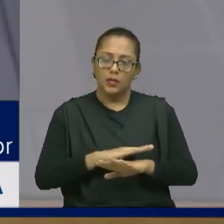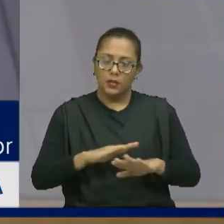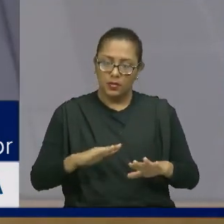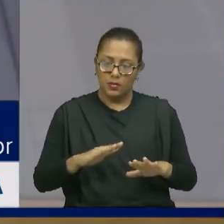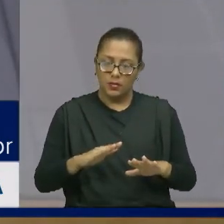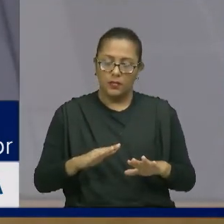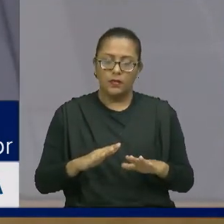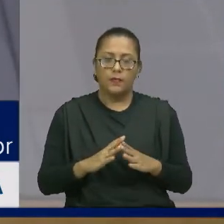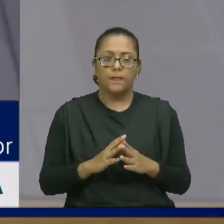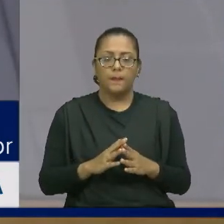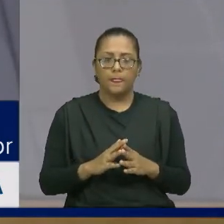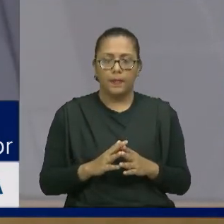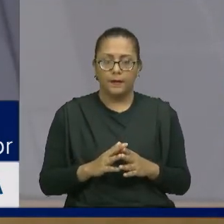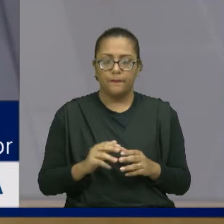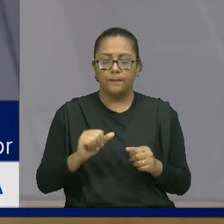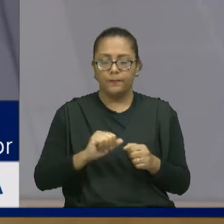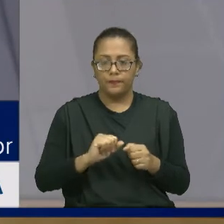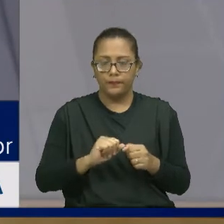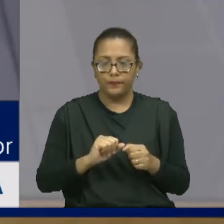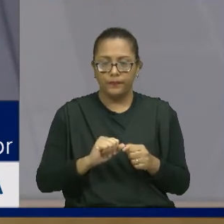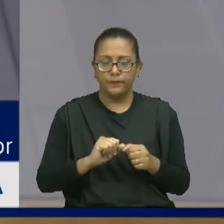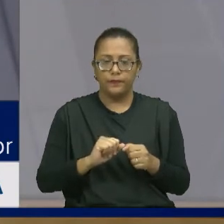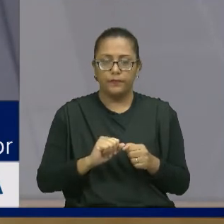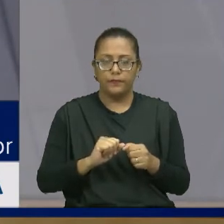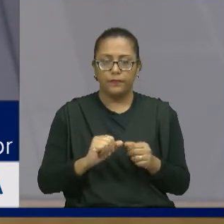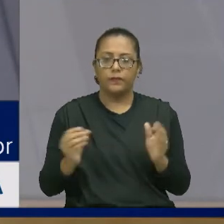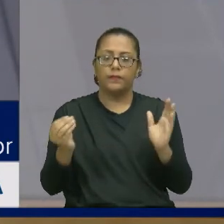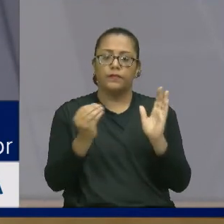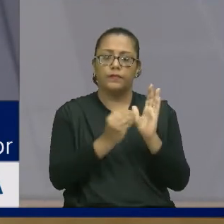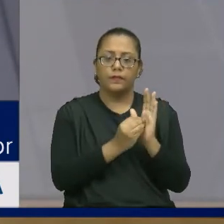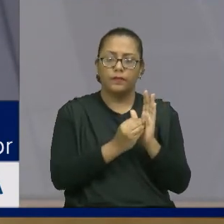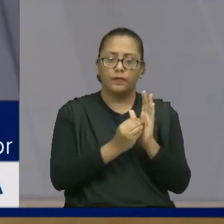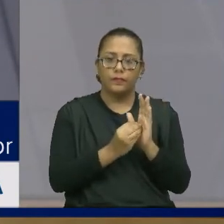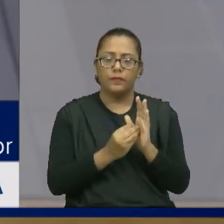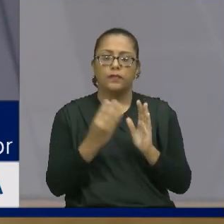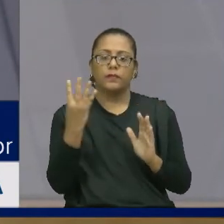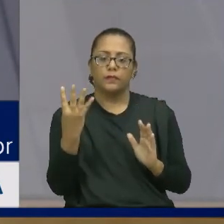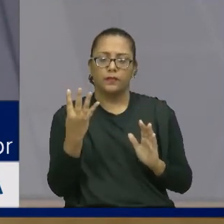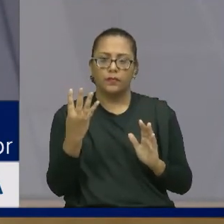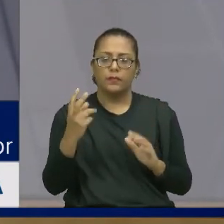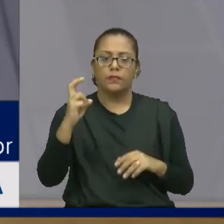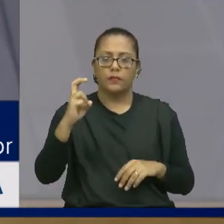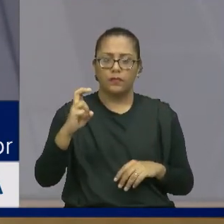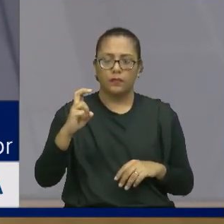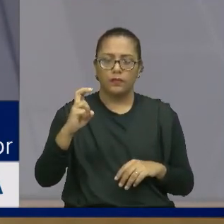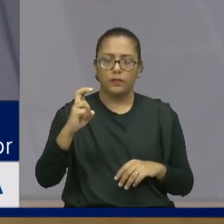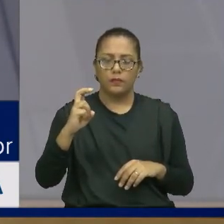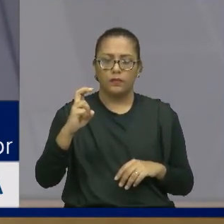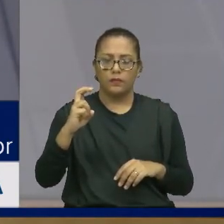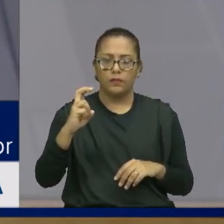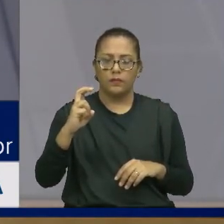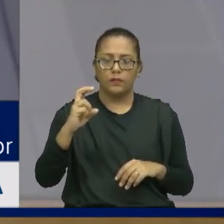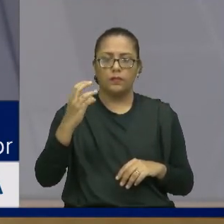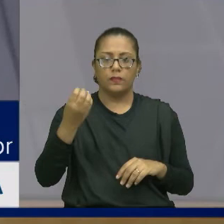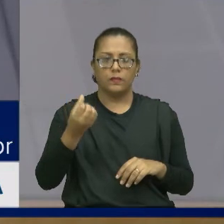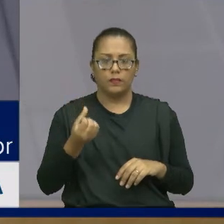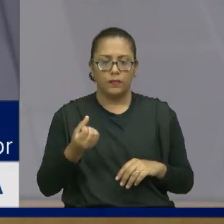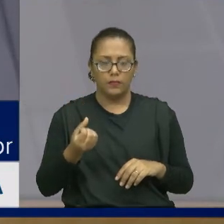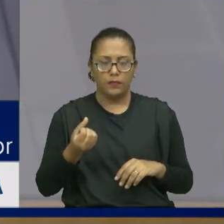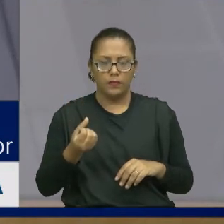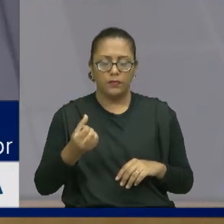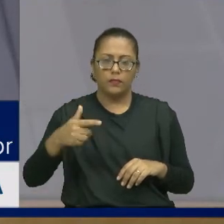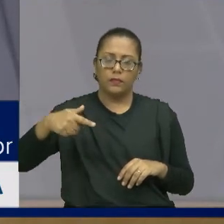emendas, fiz a emenda 4, 5, 6, 7 e